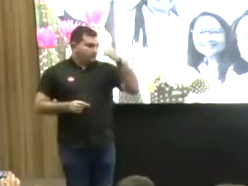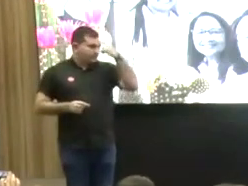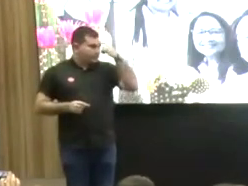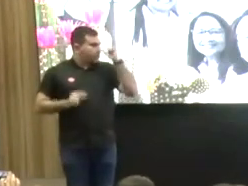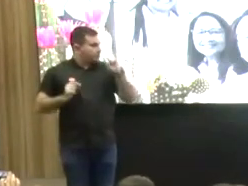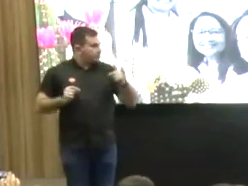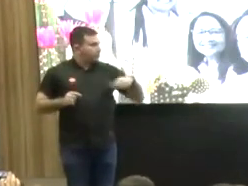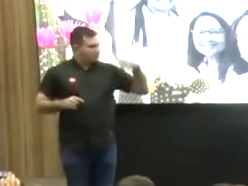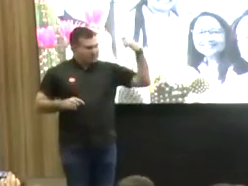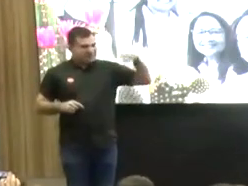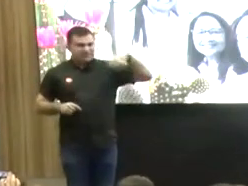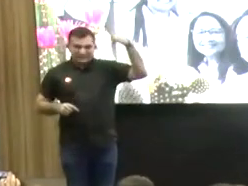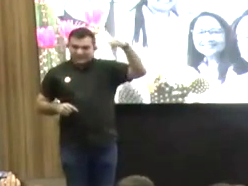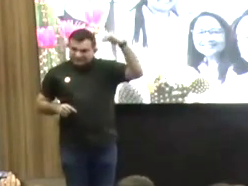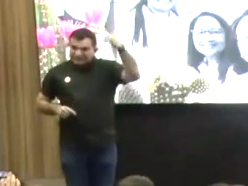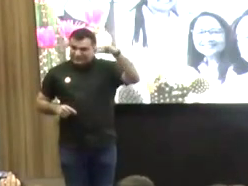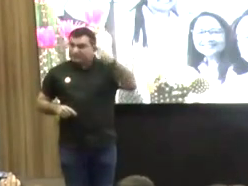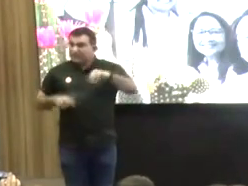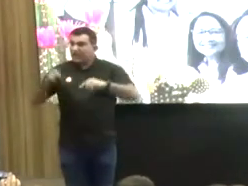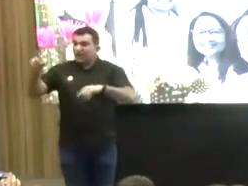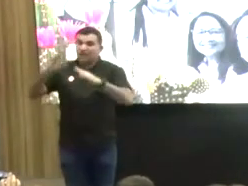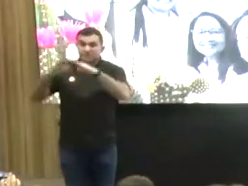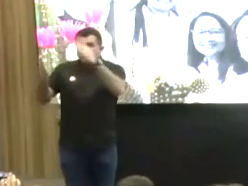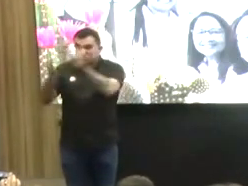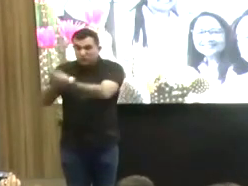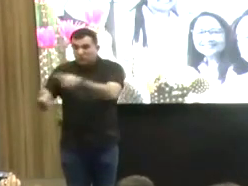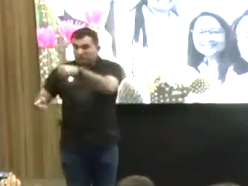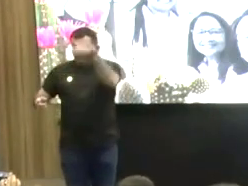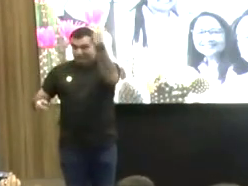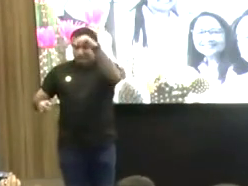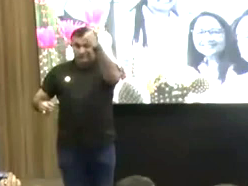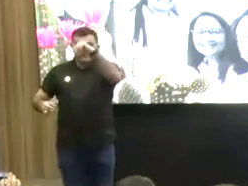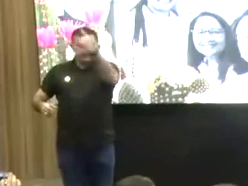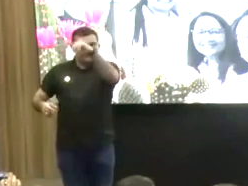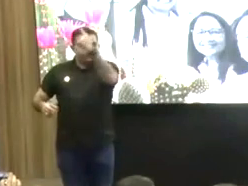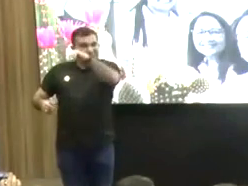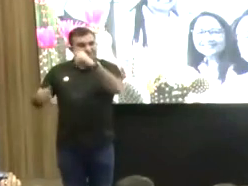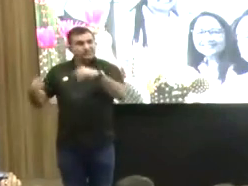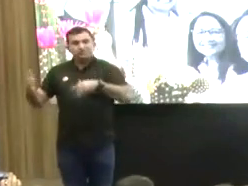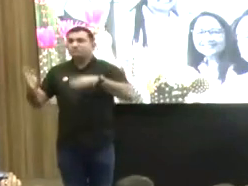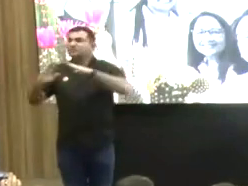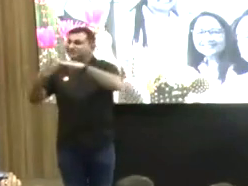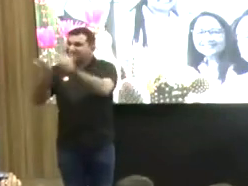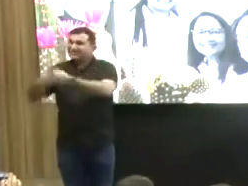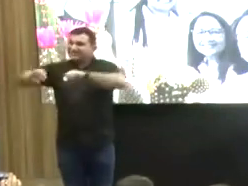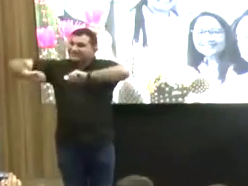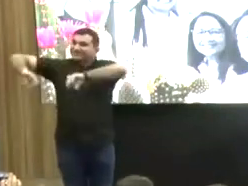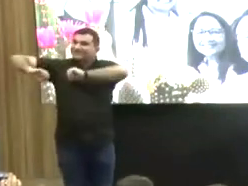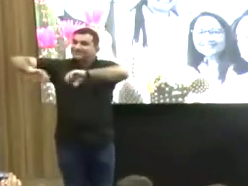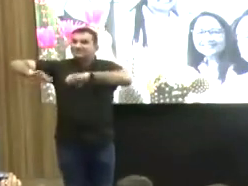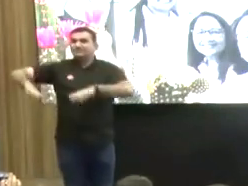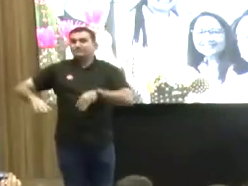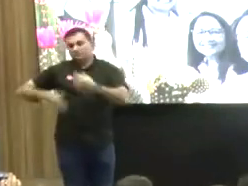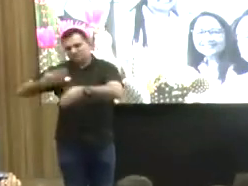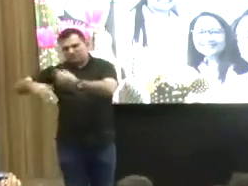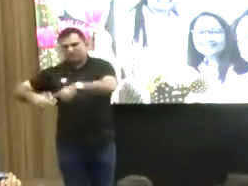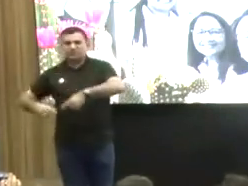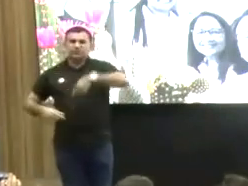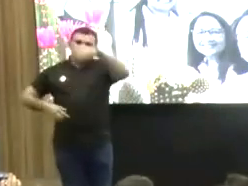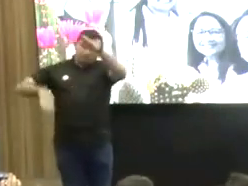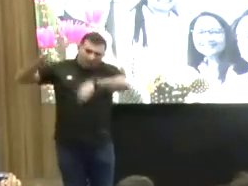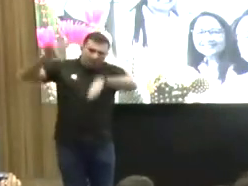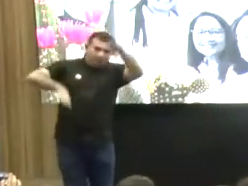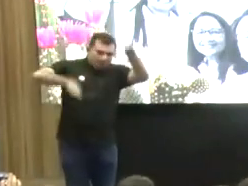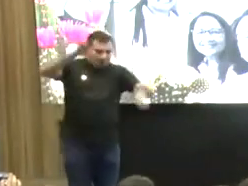tem que botar para lascar nas aulas que a gente ministra. O processo é desigual, né? O